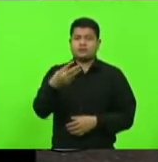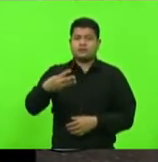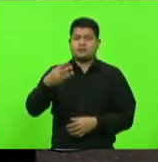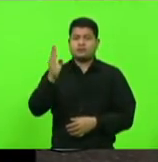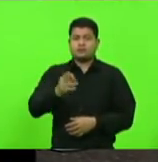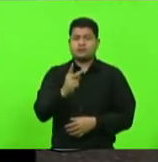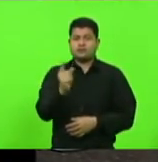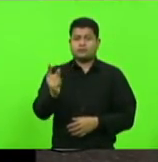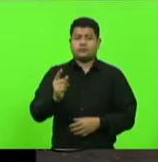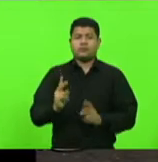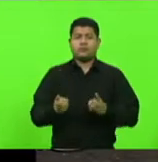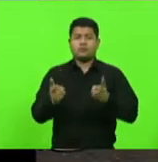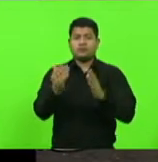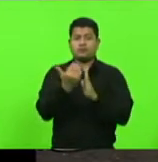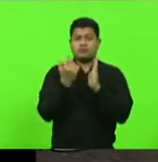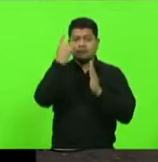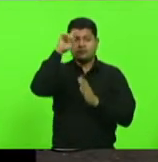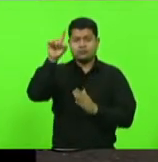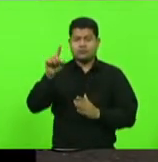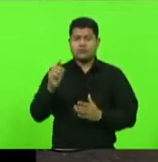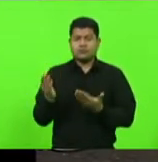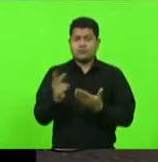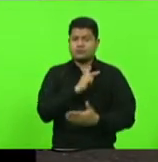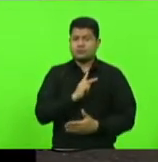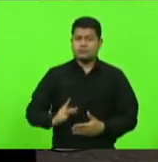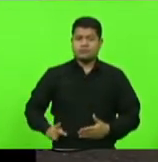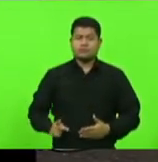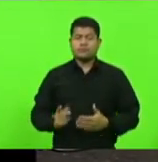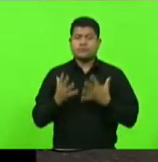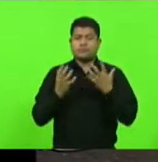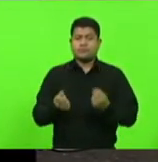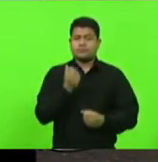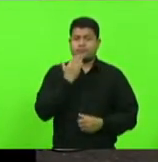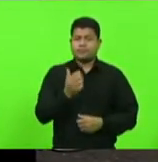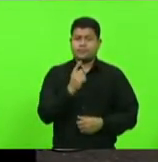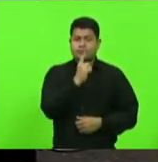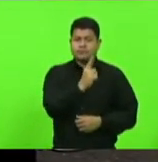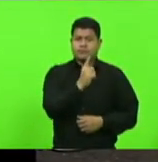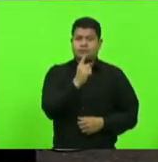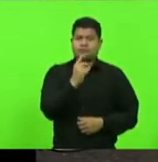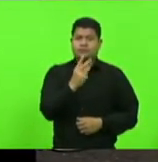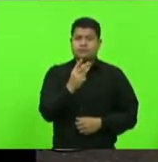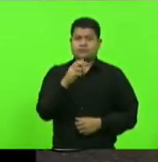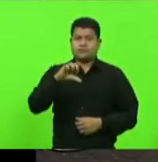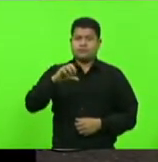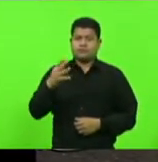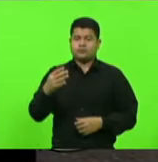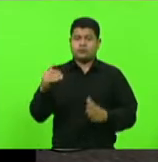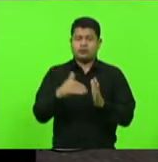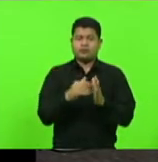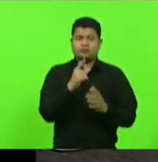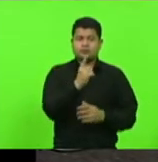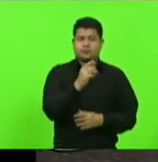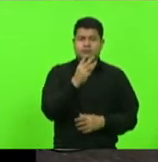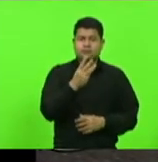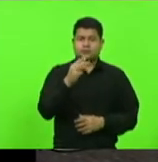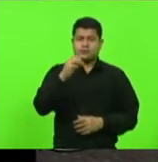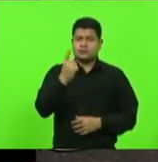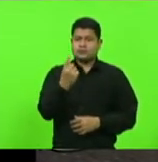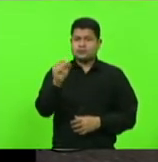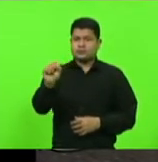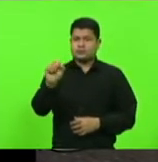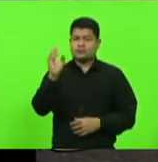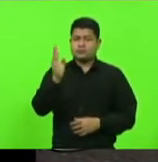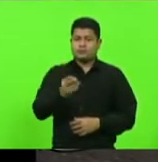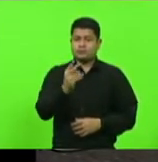o senhor presidente deferiu os requerimentos nº 1.294 a 1.318.2021,